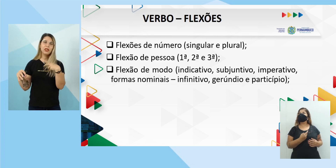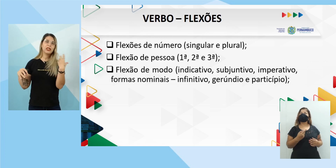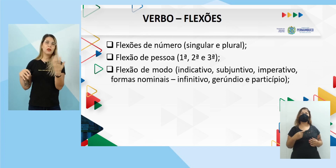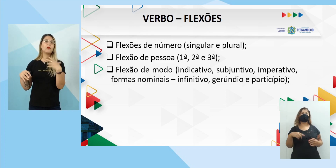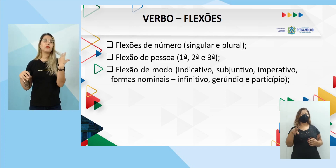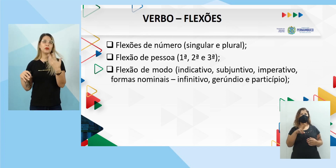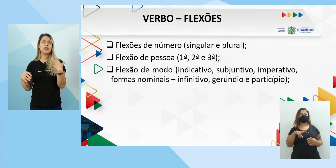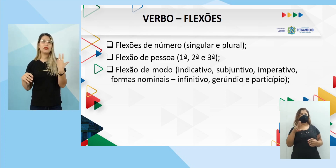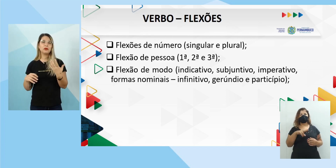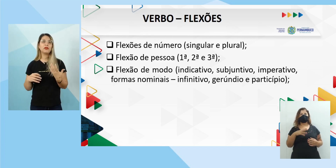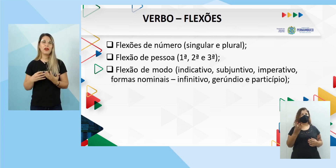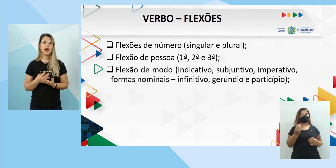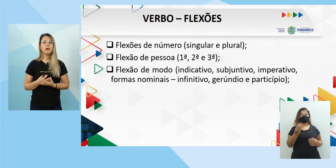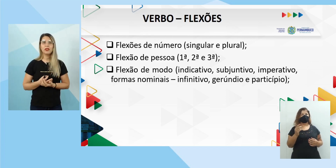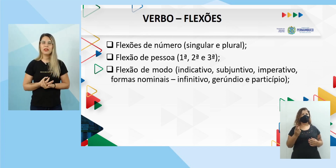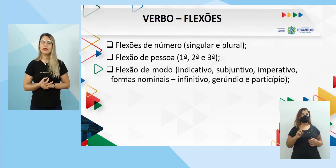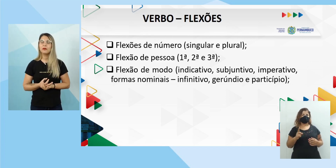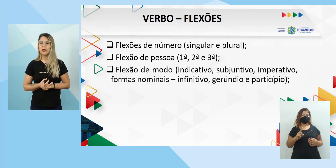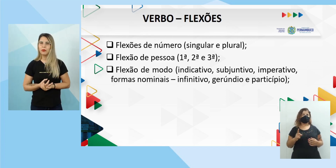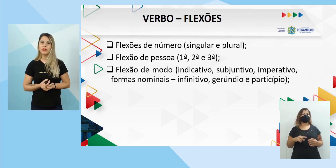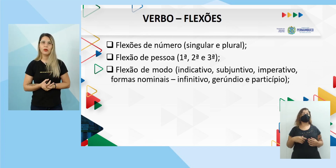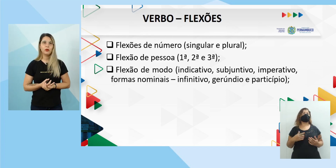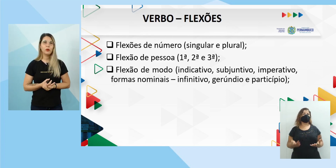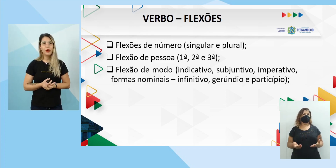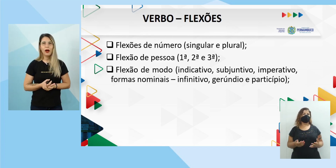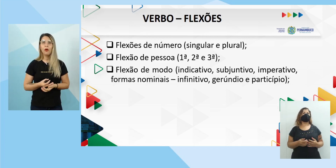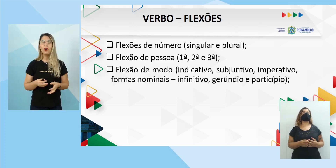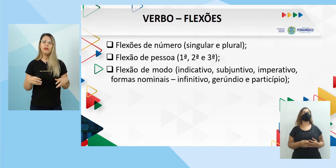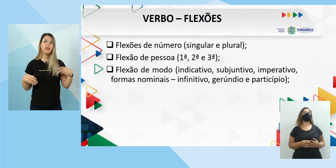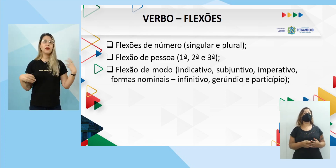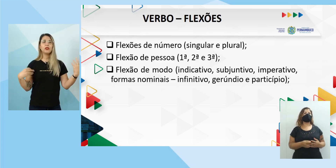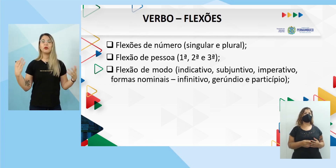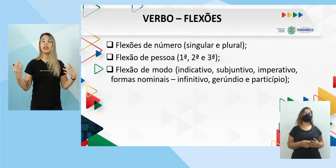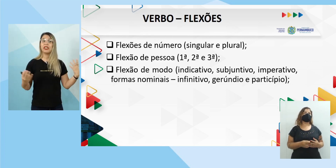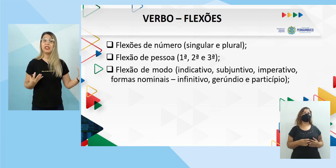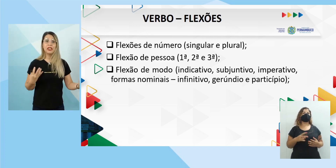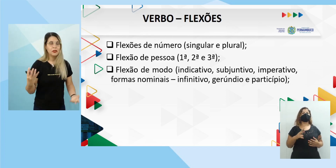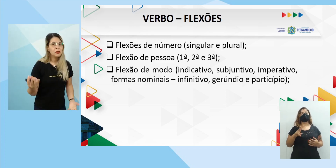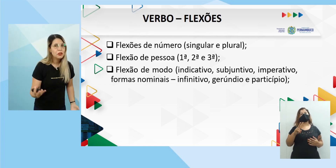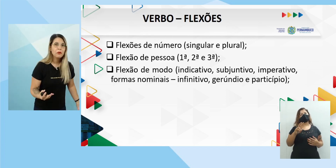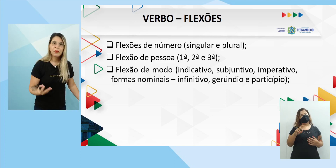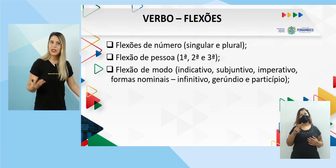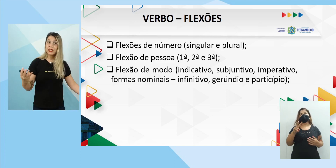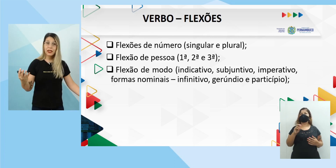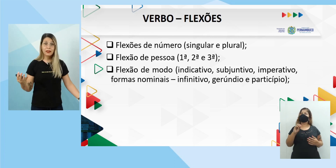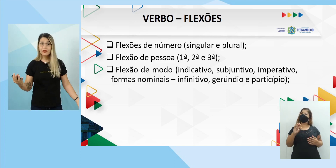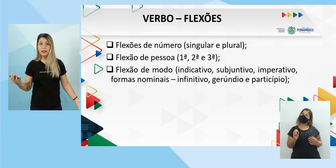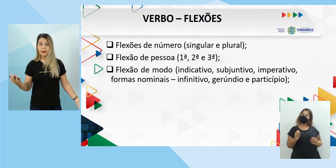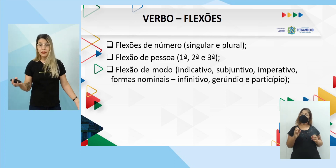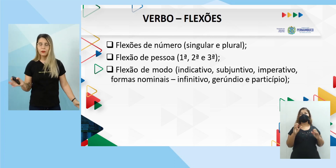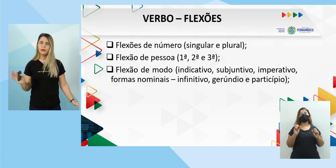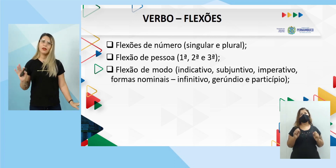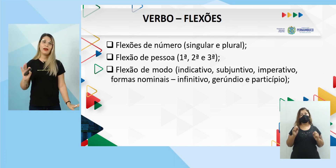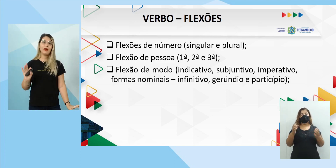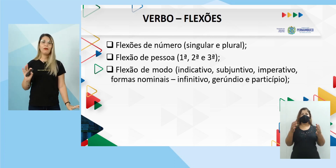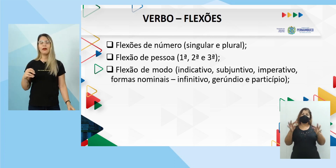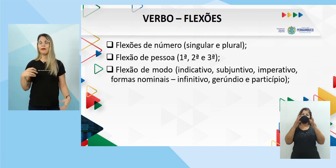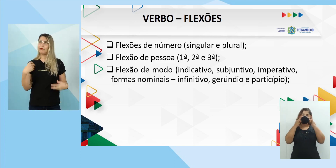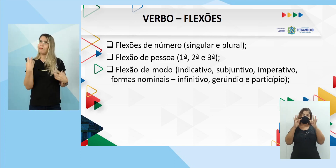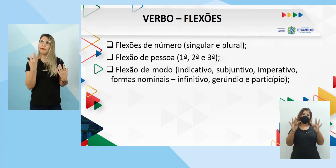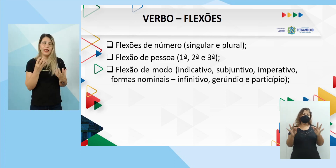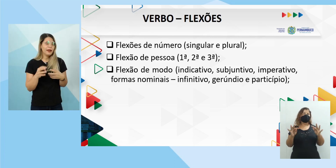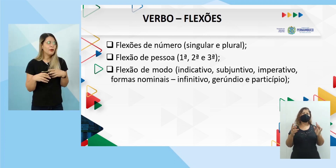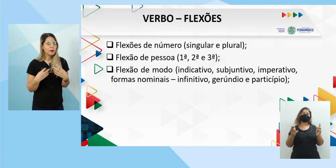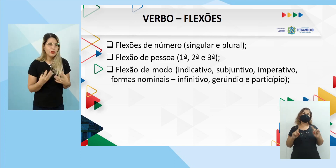falando e conjugando os verbos na segunda pessoa do plural. Vós poderíeis prestar atenção? É